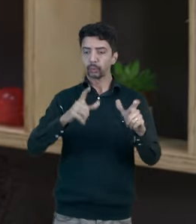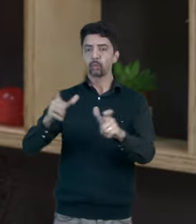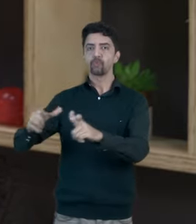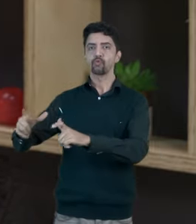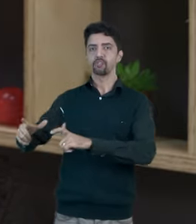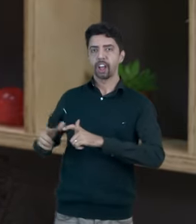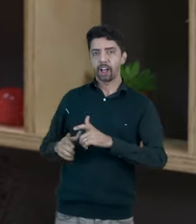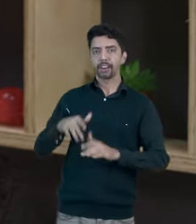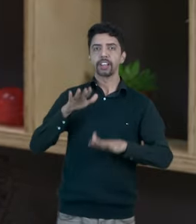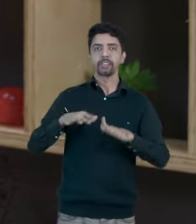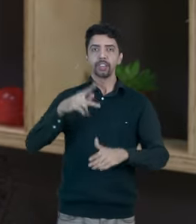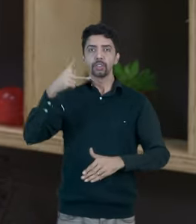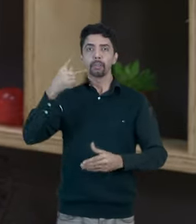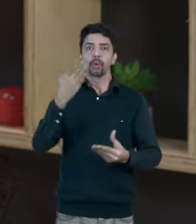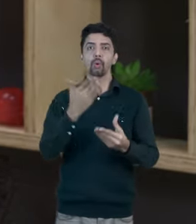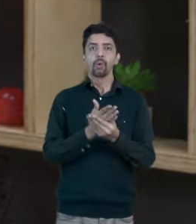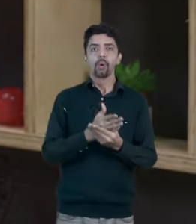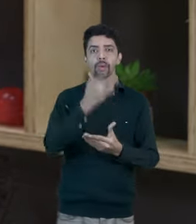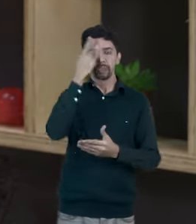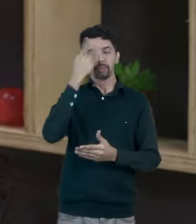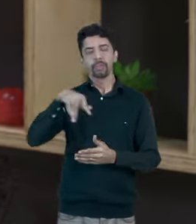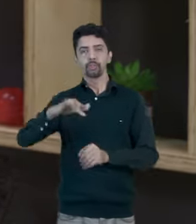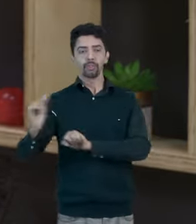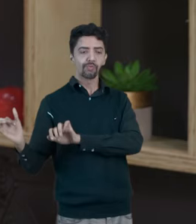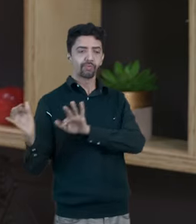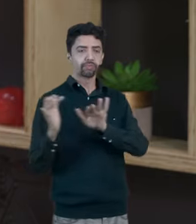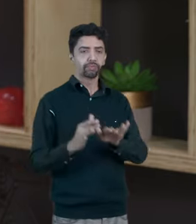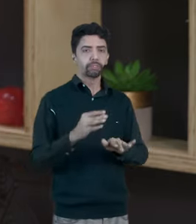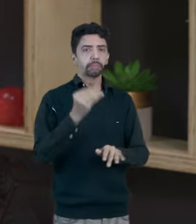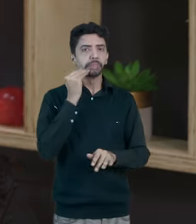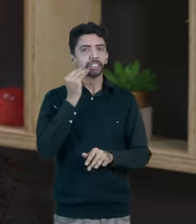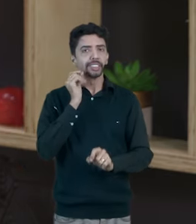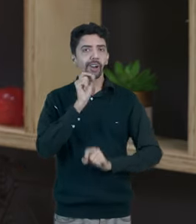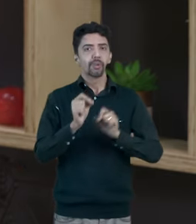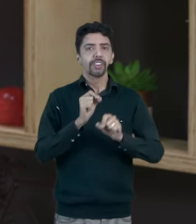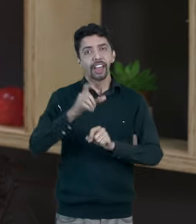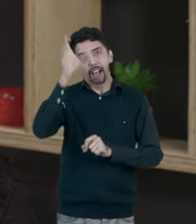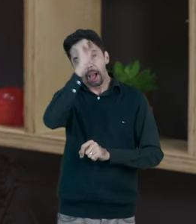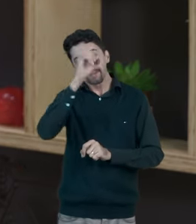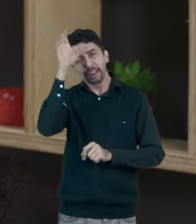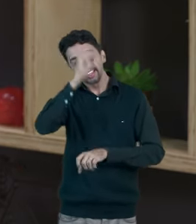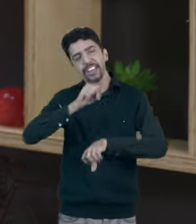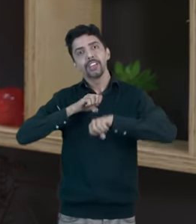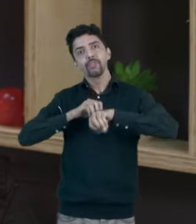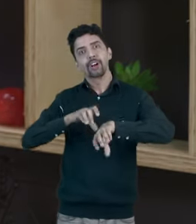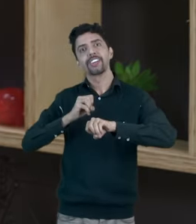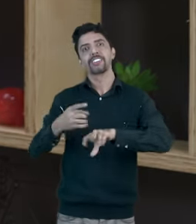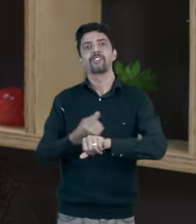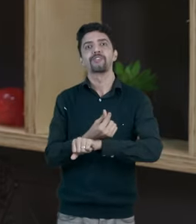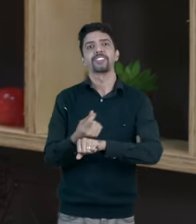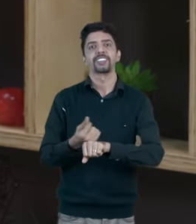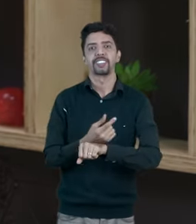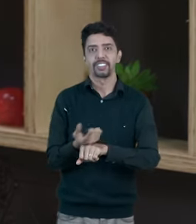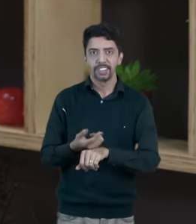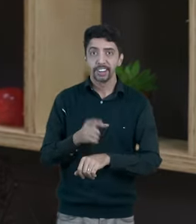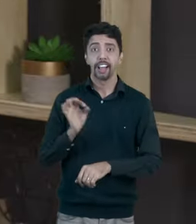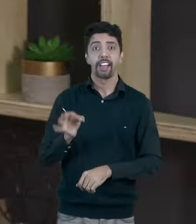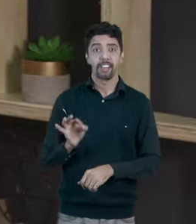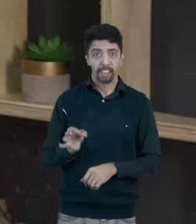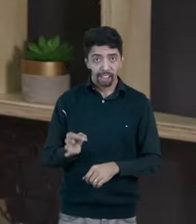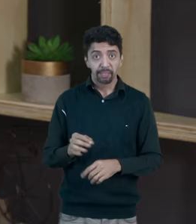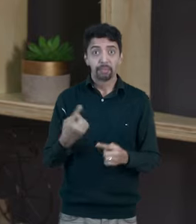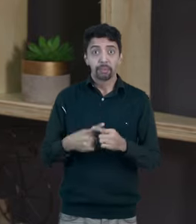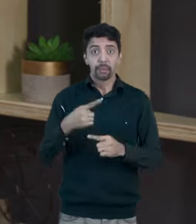suas localidades estão sendo Procurados para que possam levar a educação financeira e isso é uma realidade